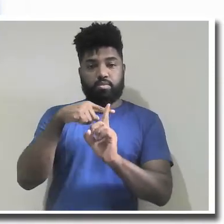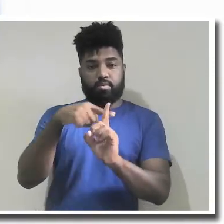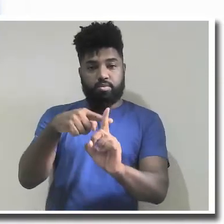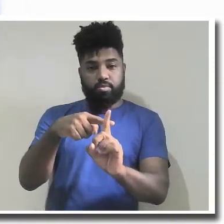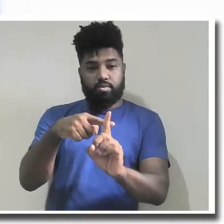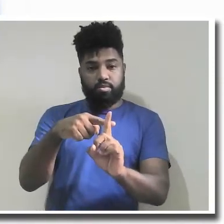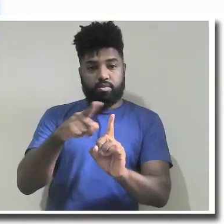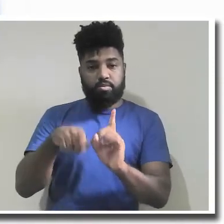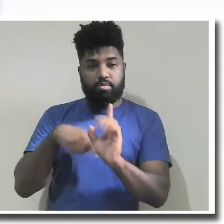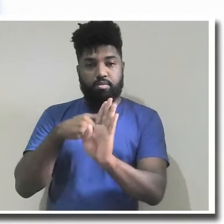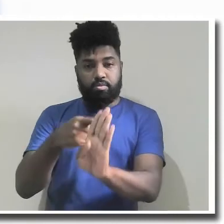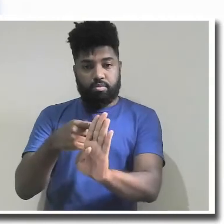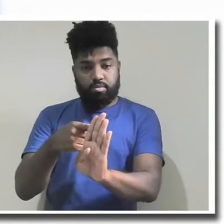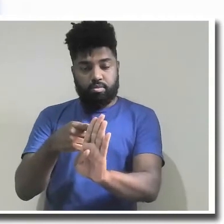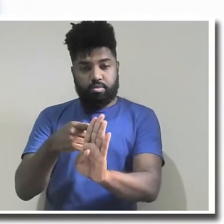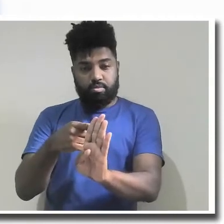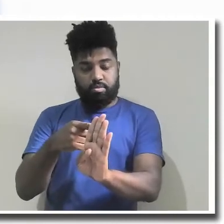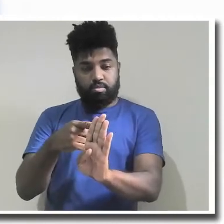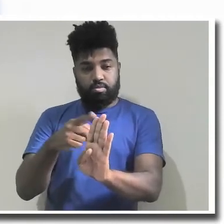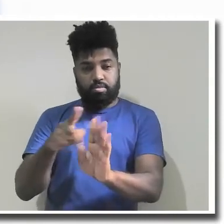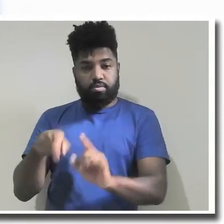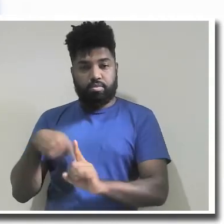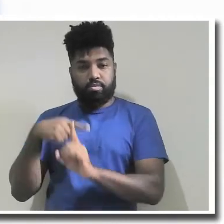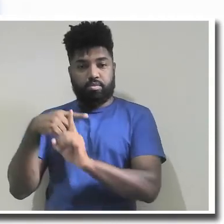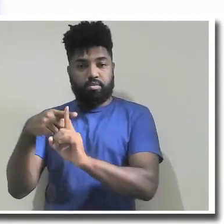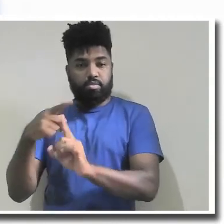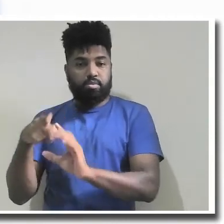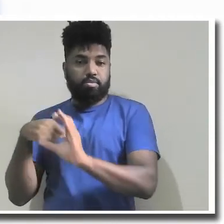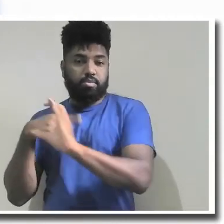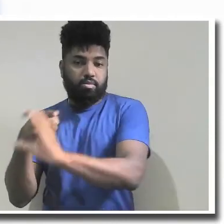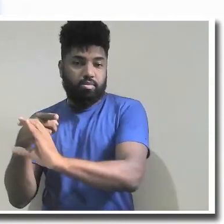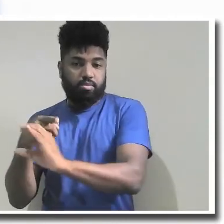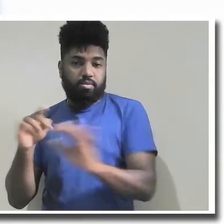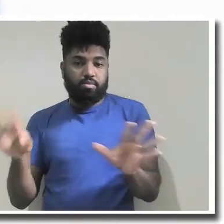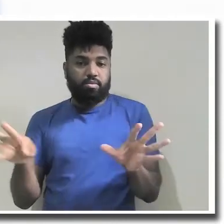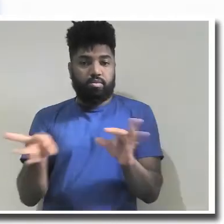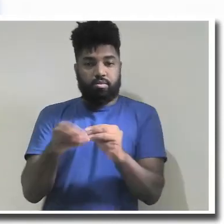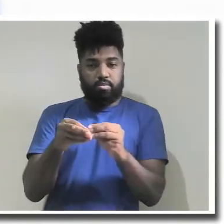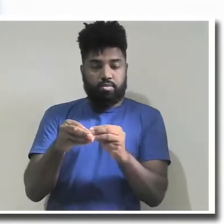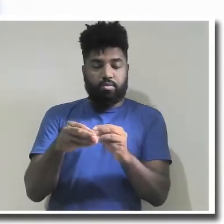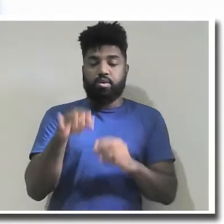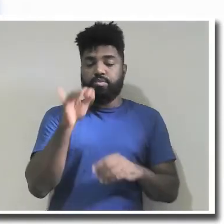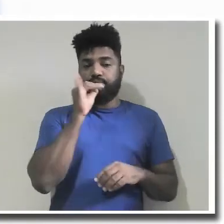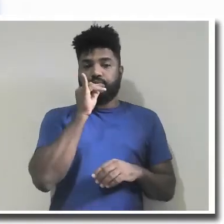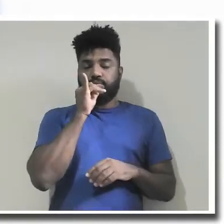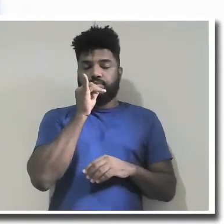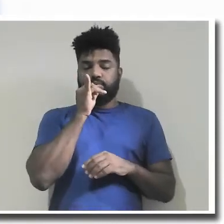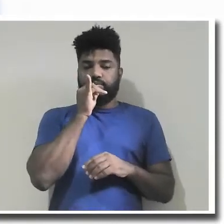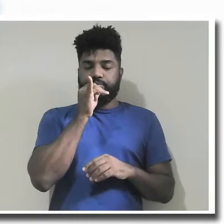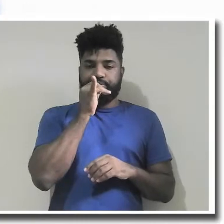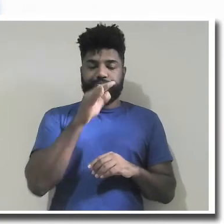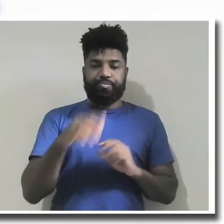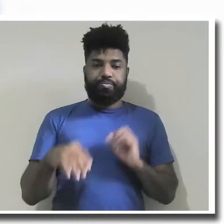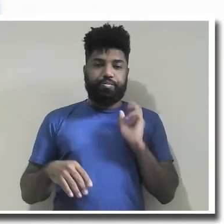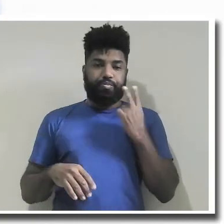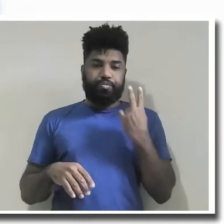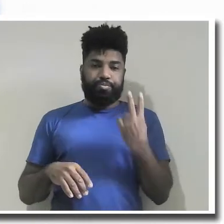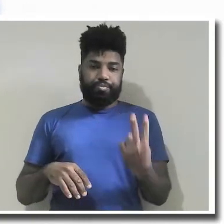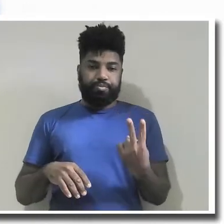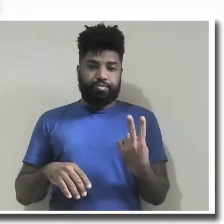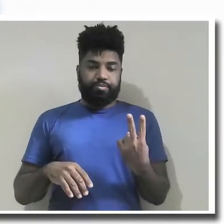a uma soma pré-definida de B com C. Como exemplo, posso realizar a soma de